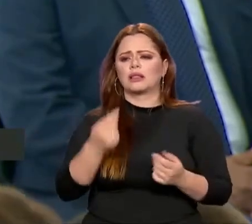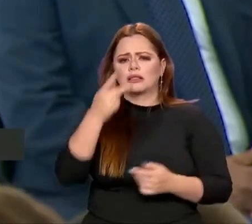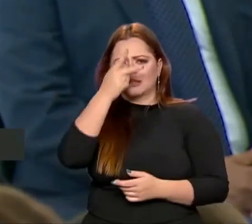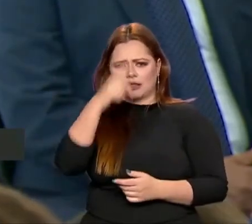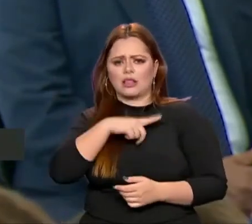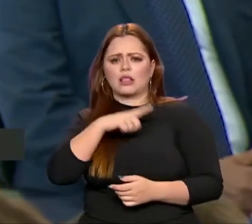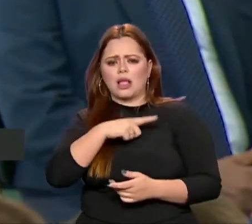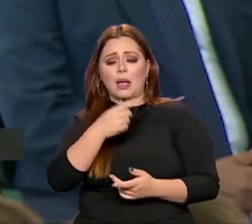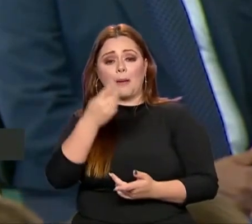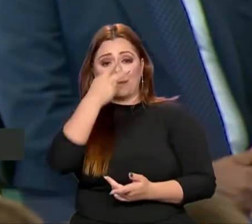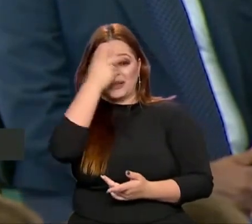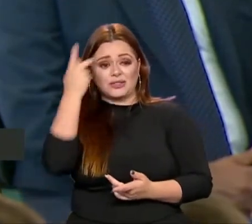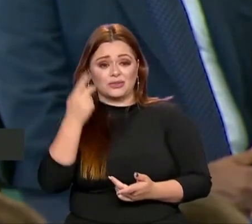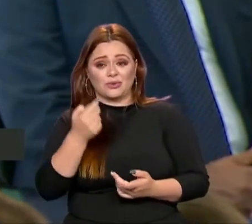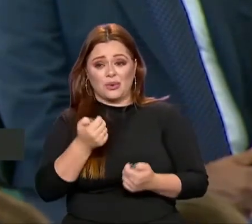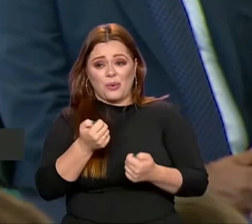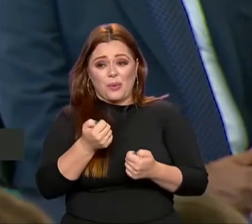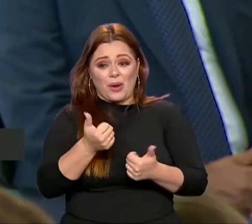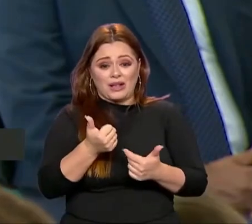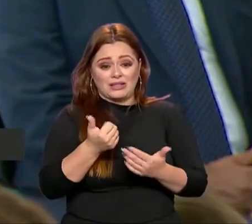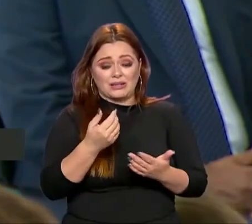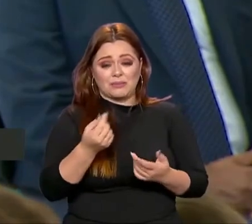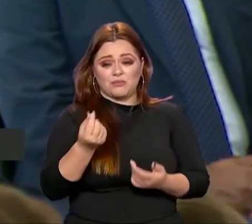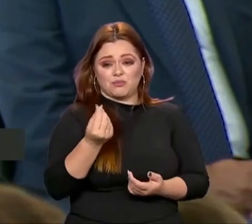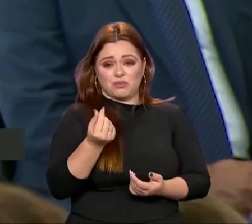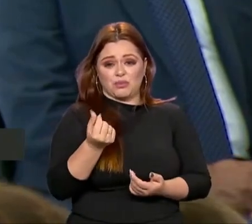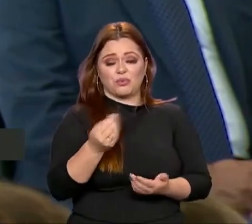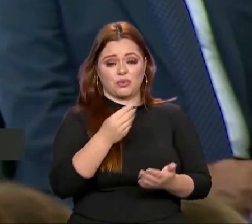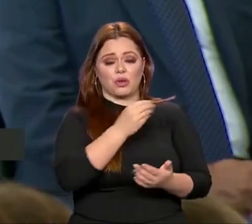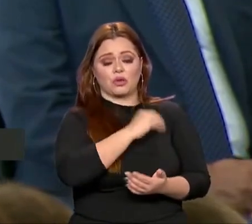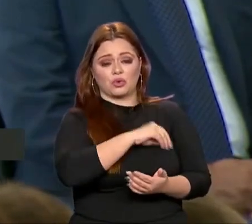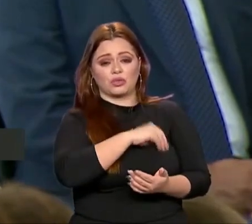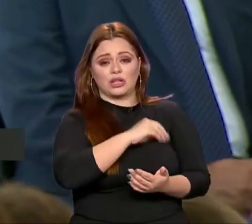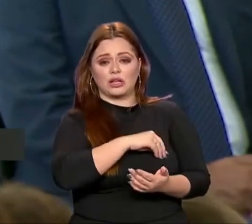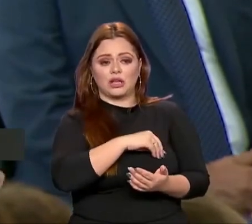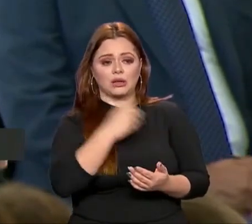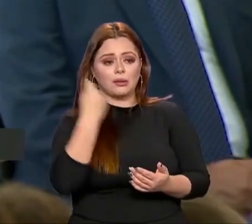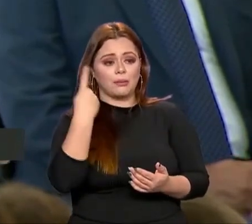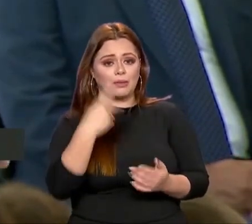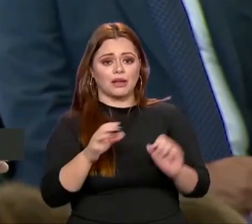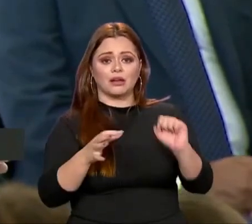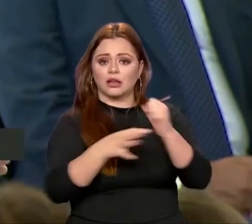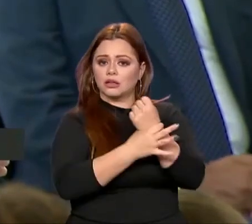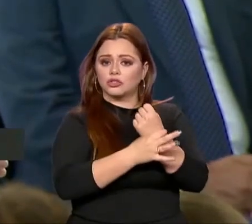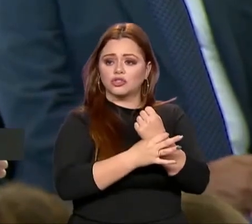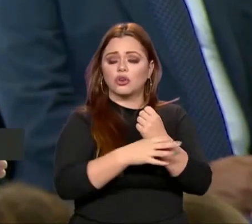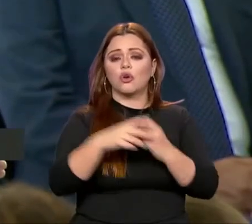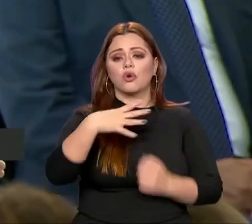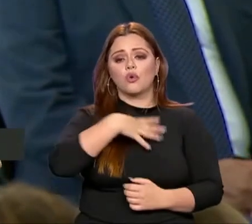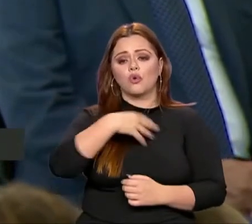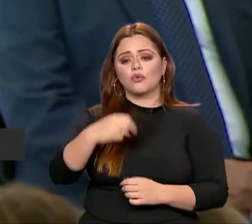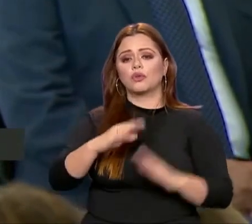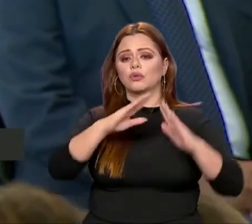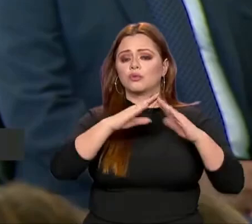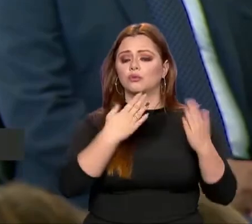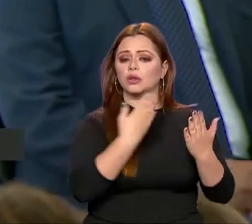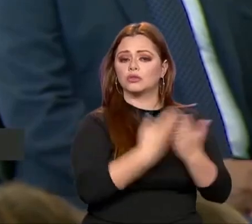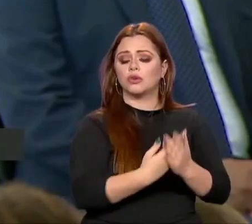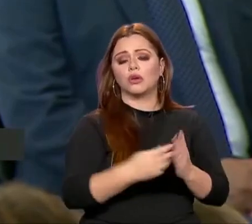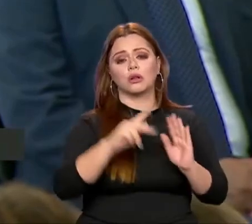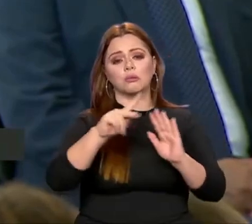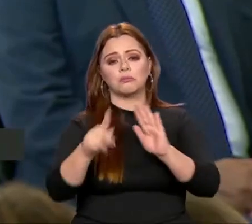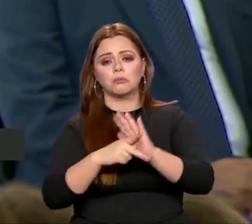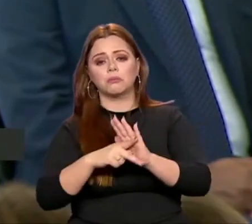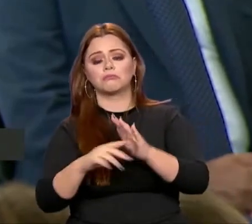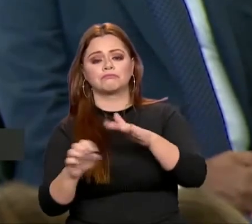gasta quase metade do salário que ganha para garantir o seu filho numa escola particular Por que a escola